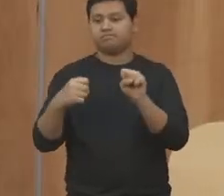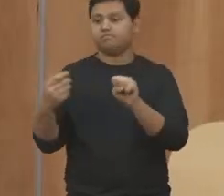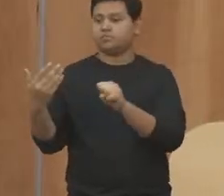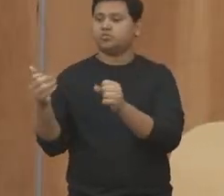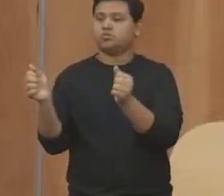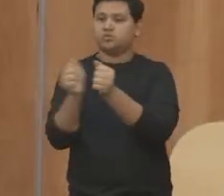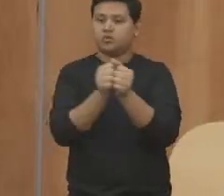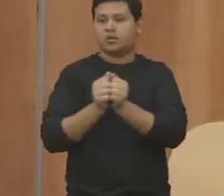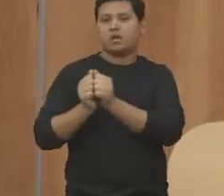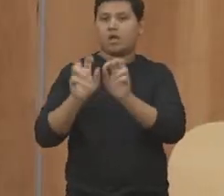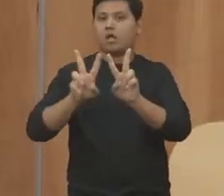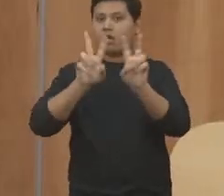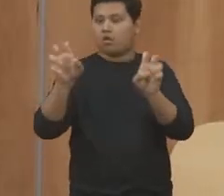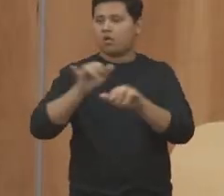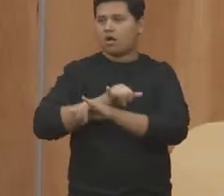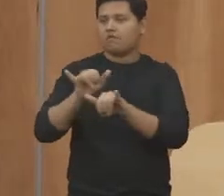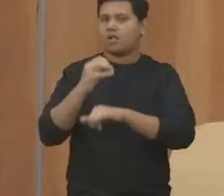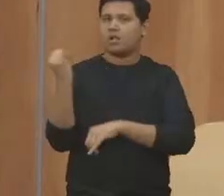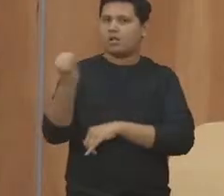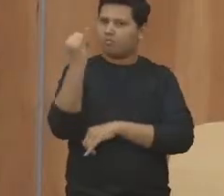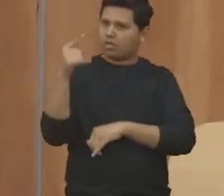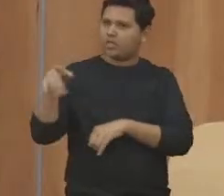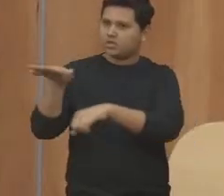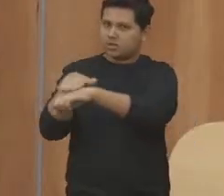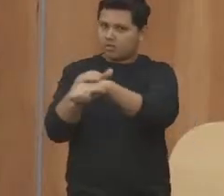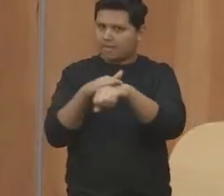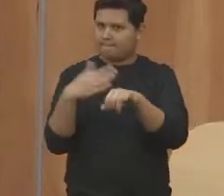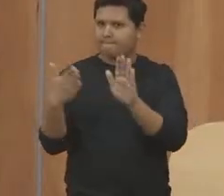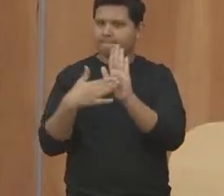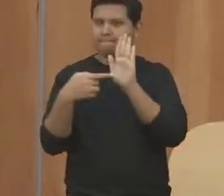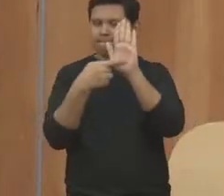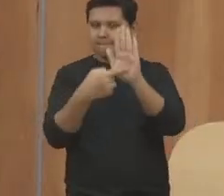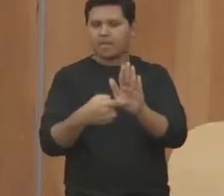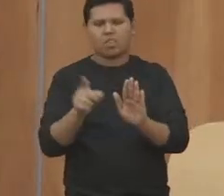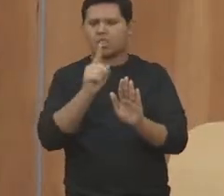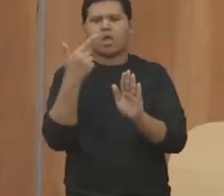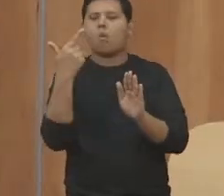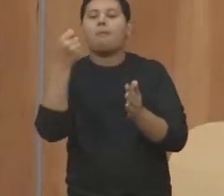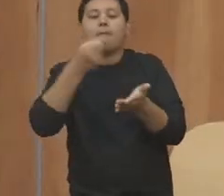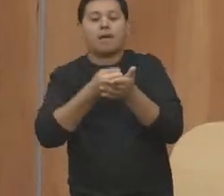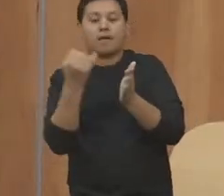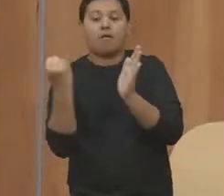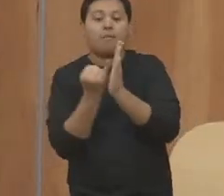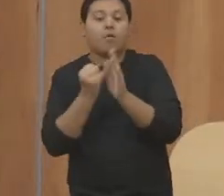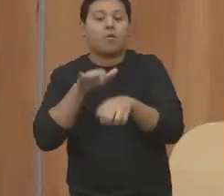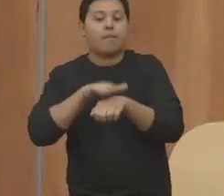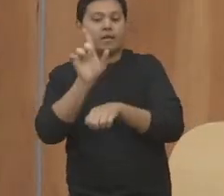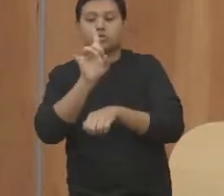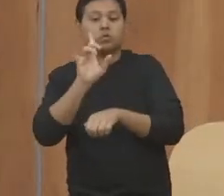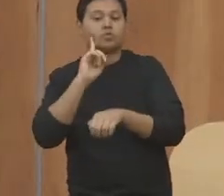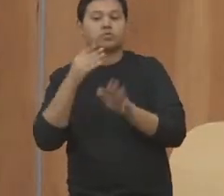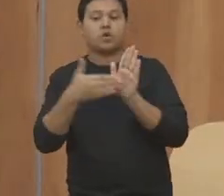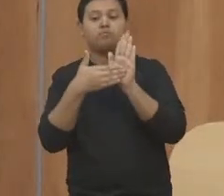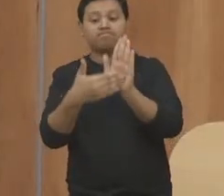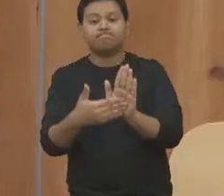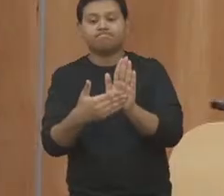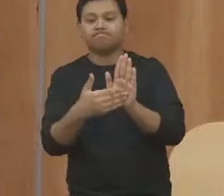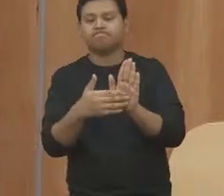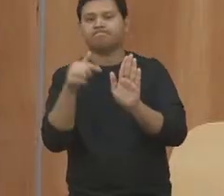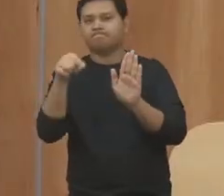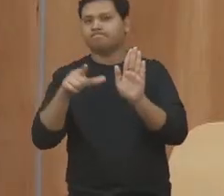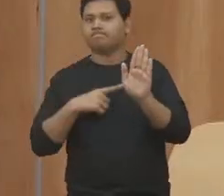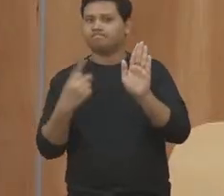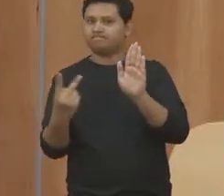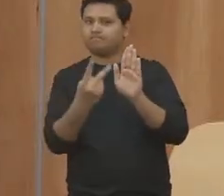cidade, falar da importância deles prestarem essa conta. Não é nenhum imposto a mais, é somente uma prestação de contas, que esse valor vai